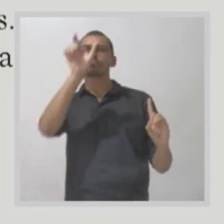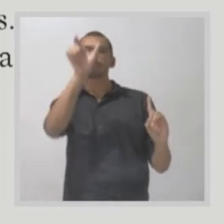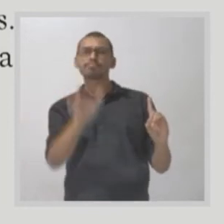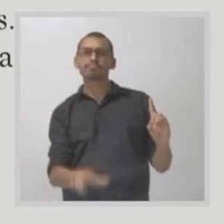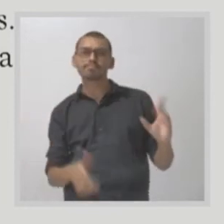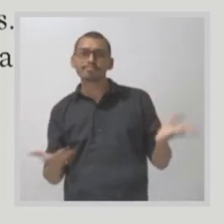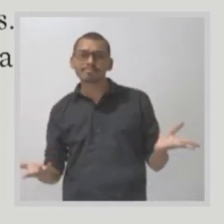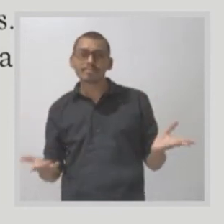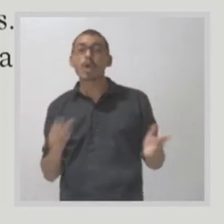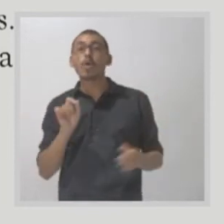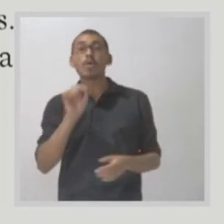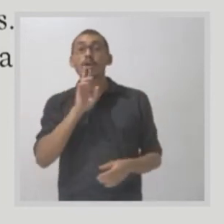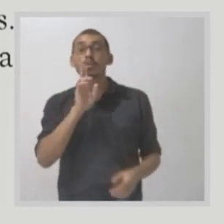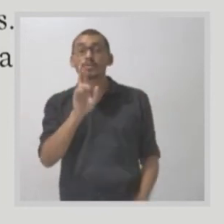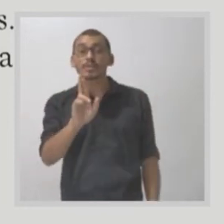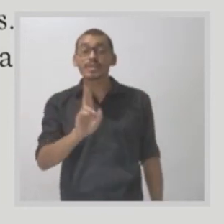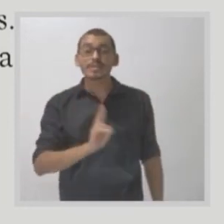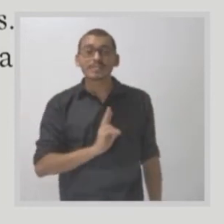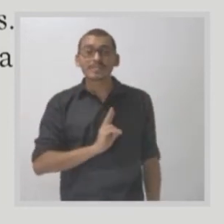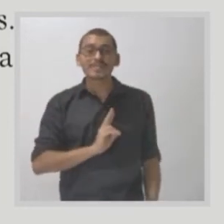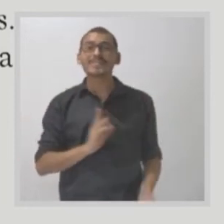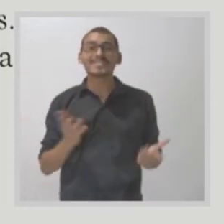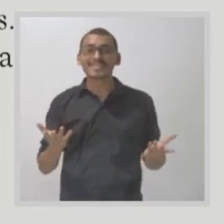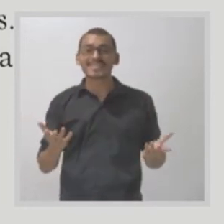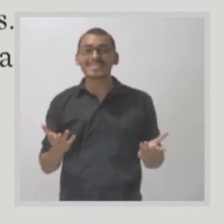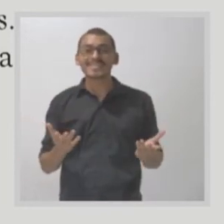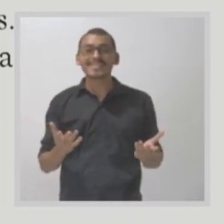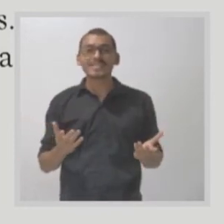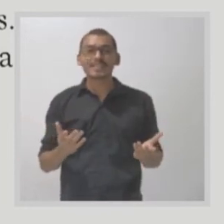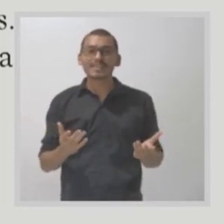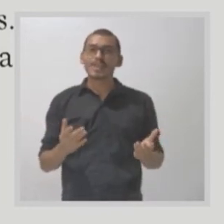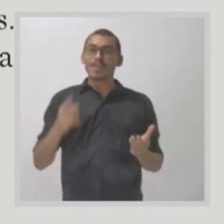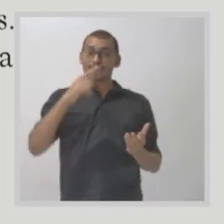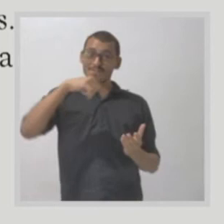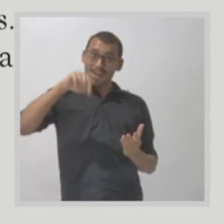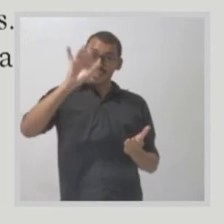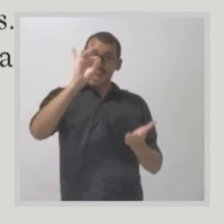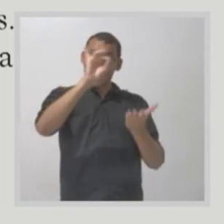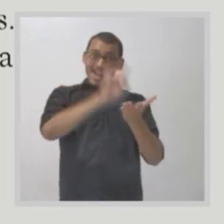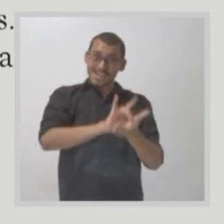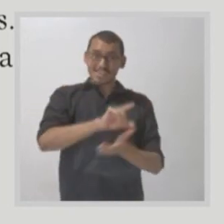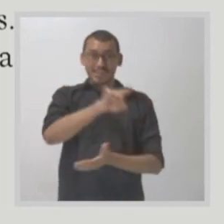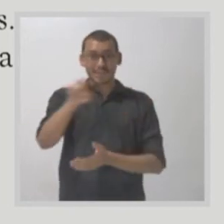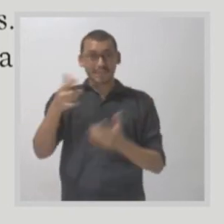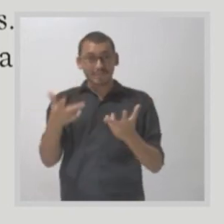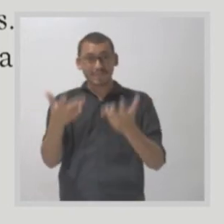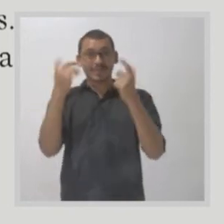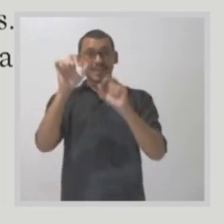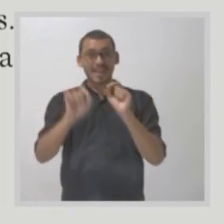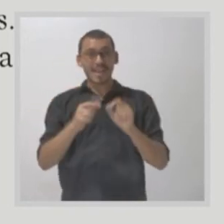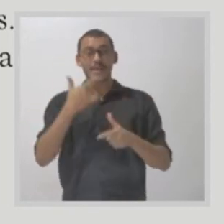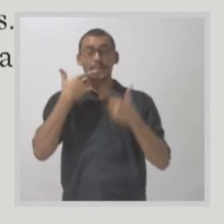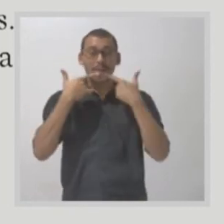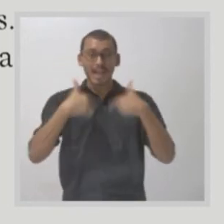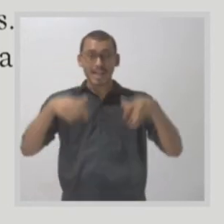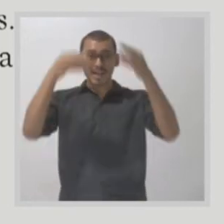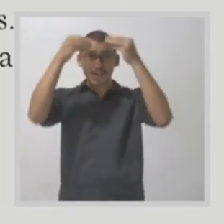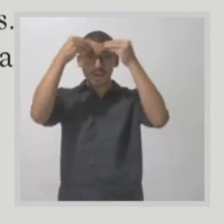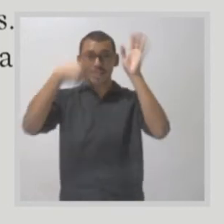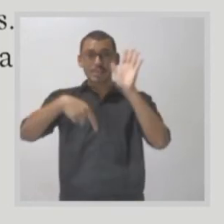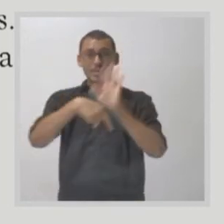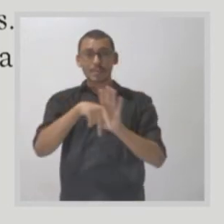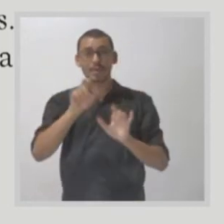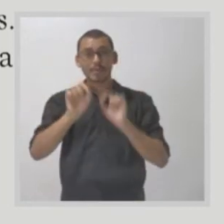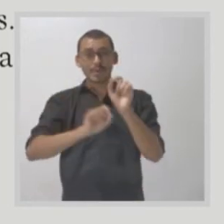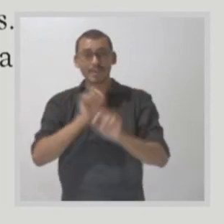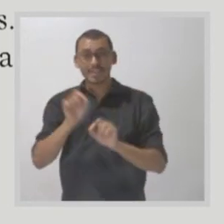O que vocês responderam? A partir da própria realidade de vocês, essa é uma linguagem utilizada muito mais o